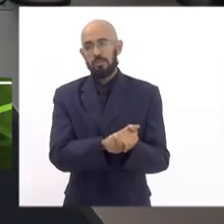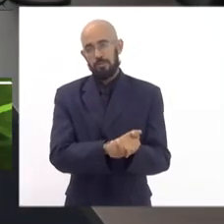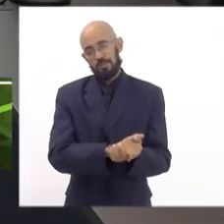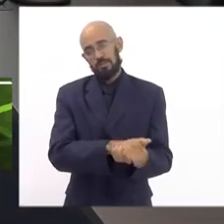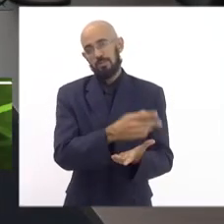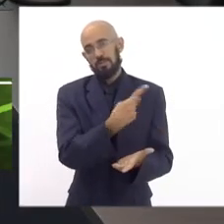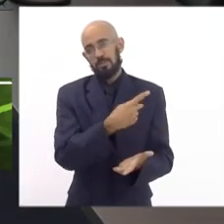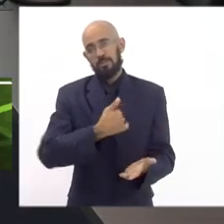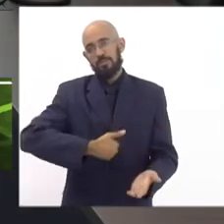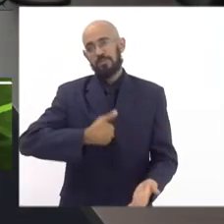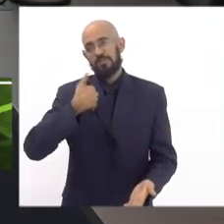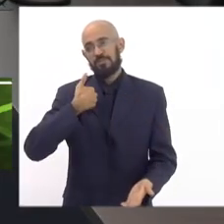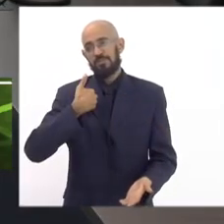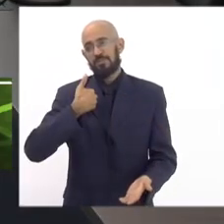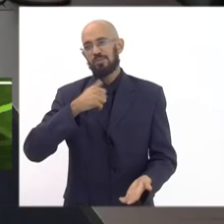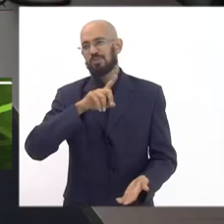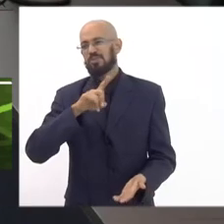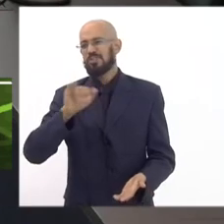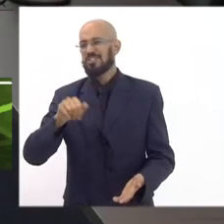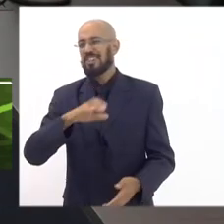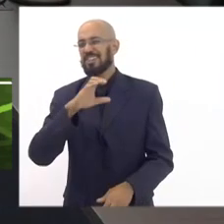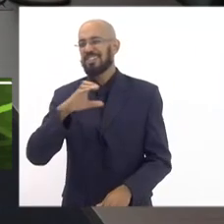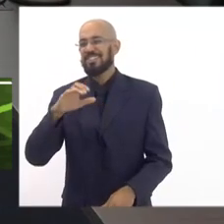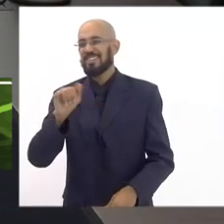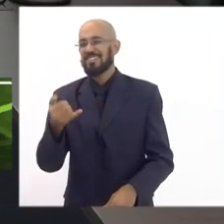assim, cai no dia da CCJ.